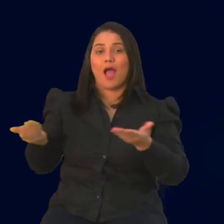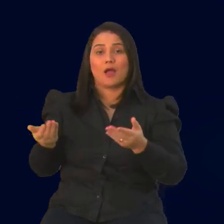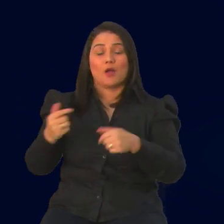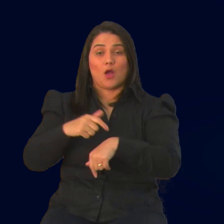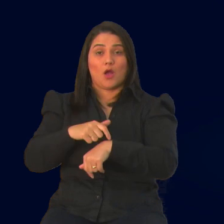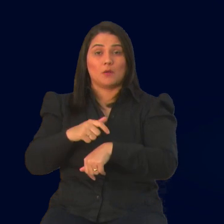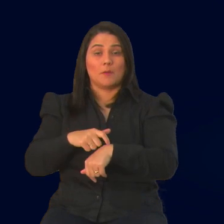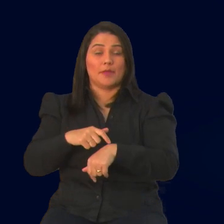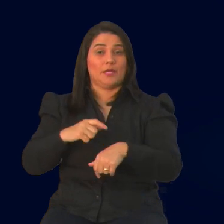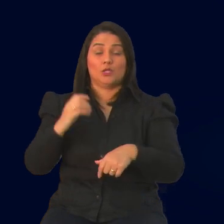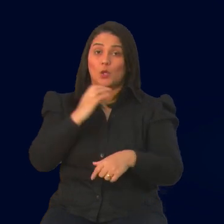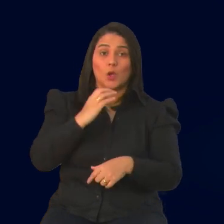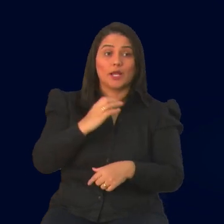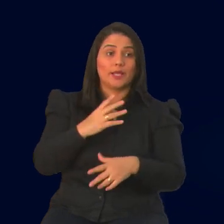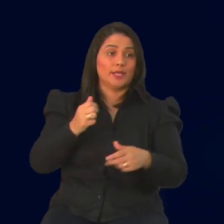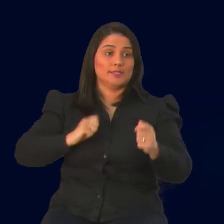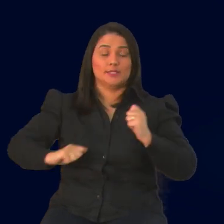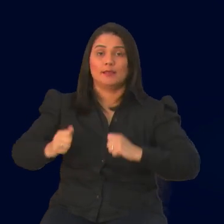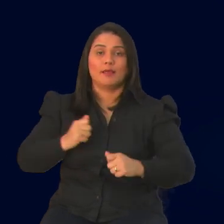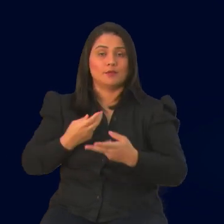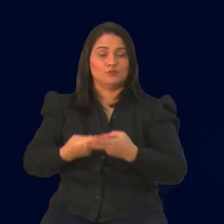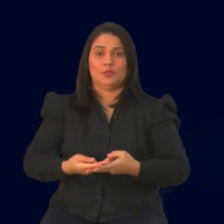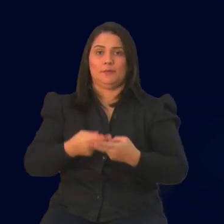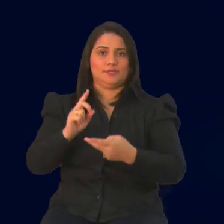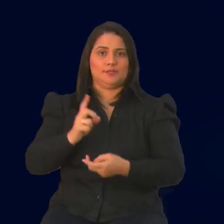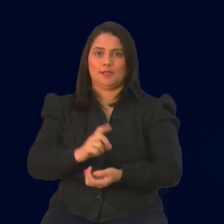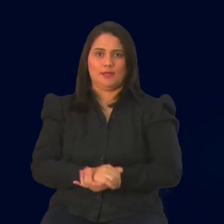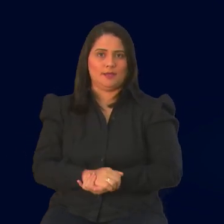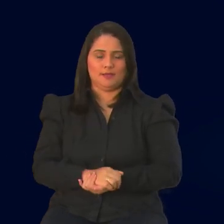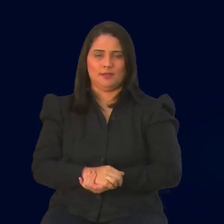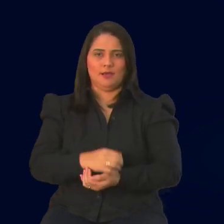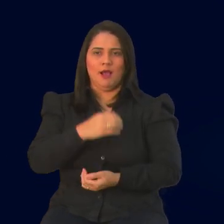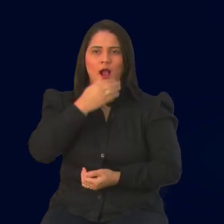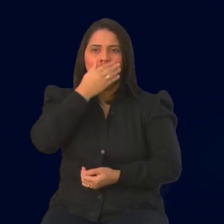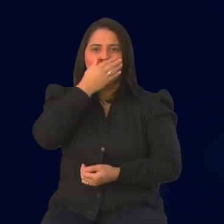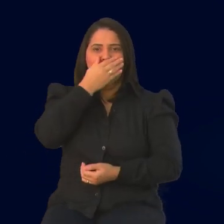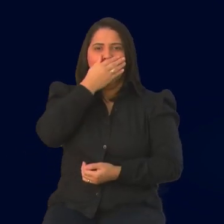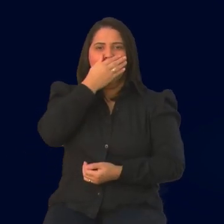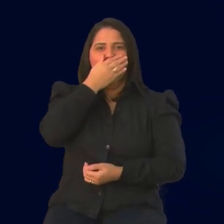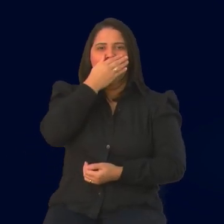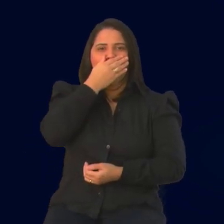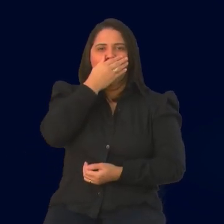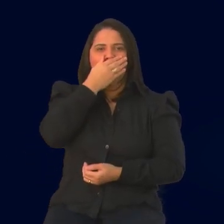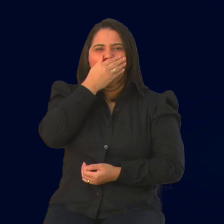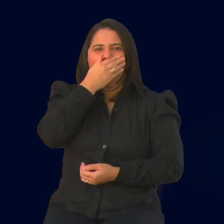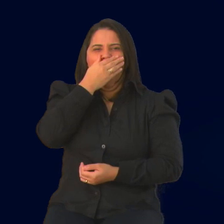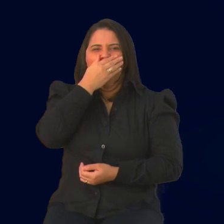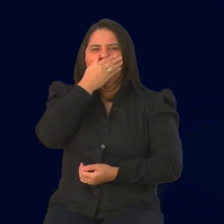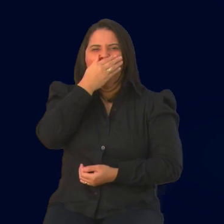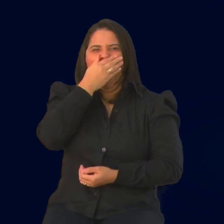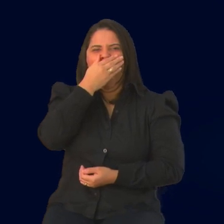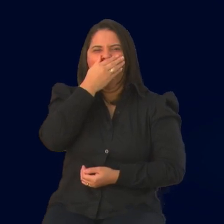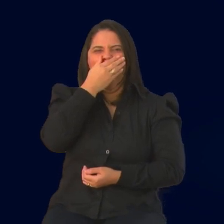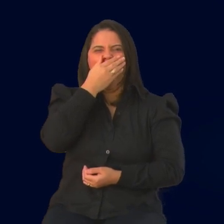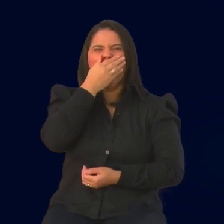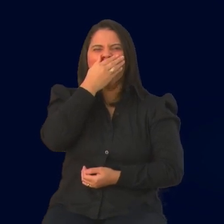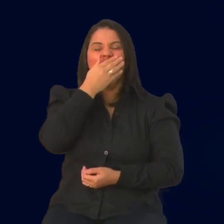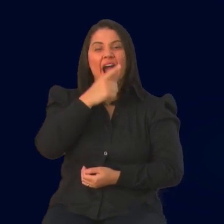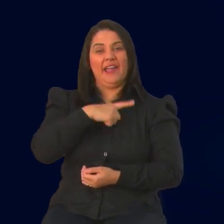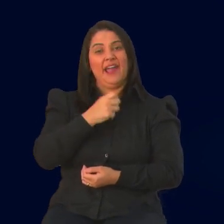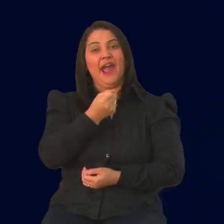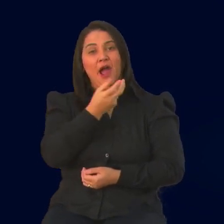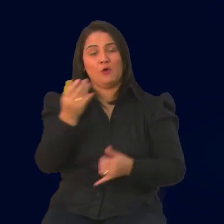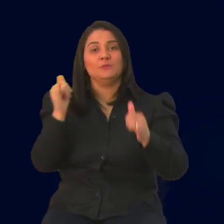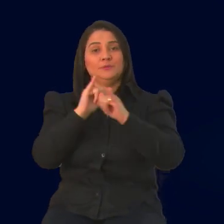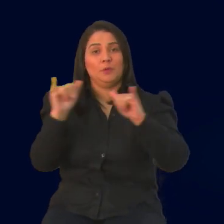correria, da ansiedade, da impaciência. E tem algumas propagandas que representam muito o que acontece nos diálogos no